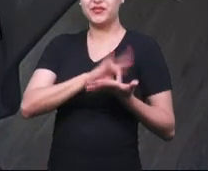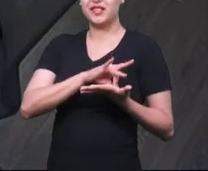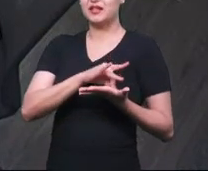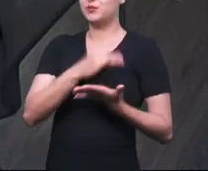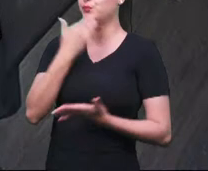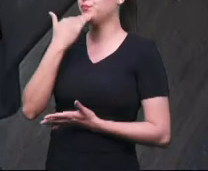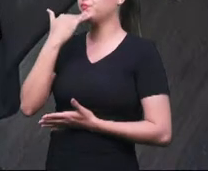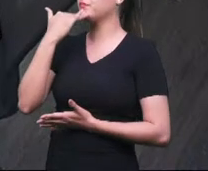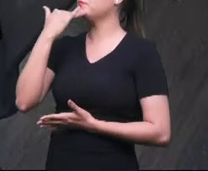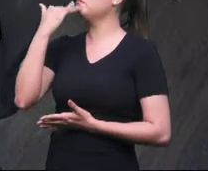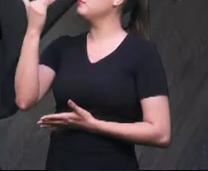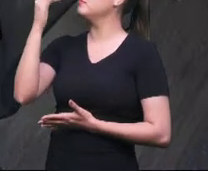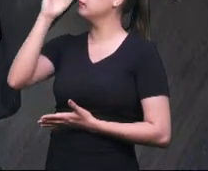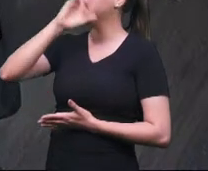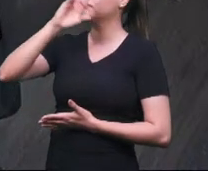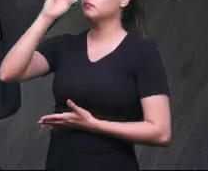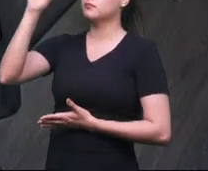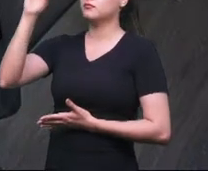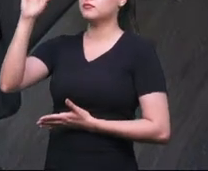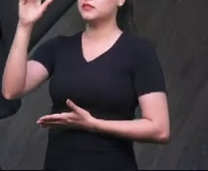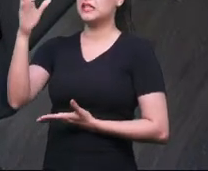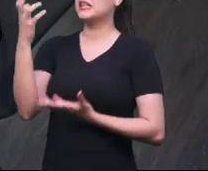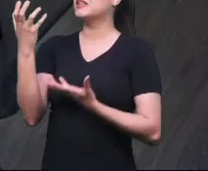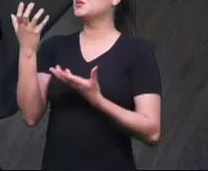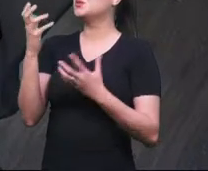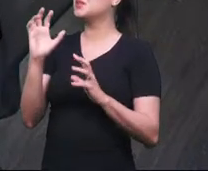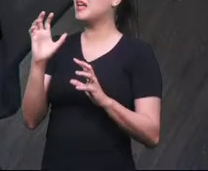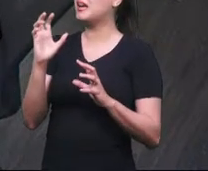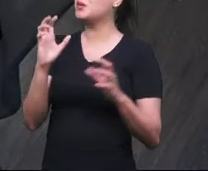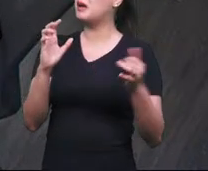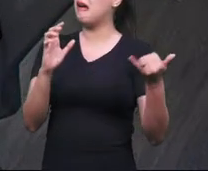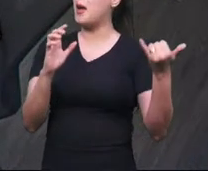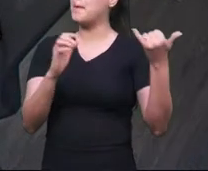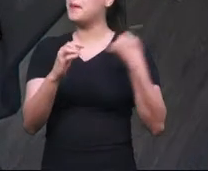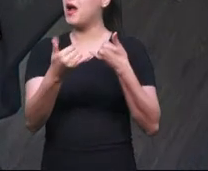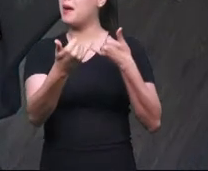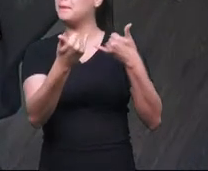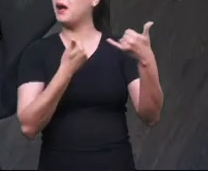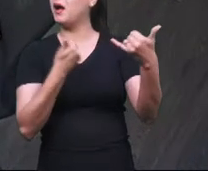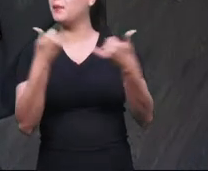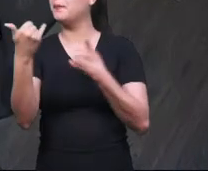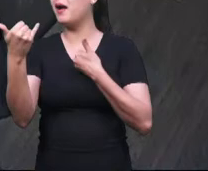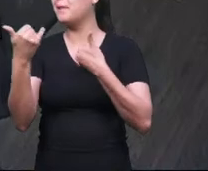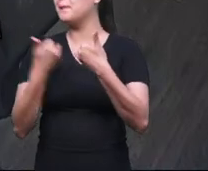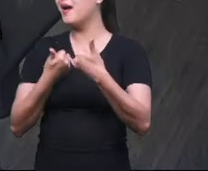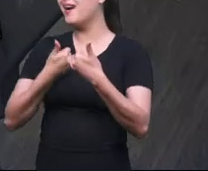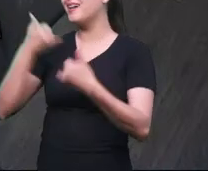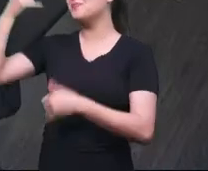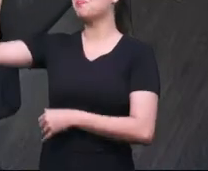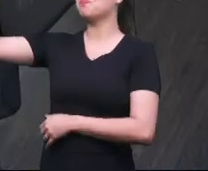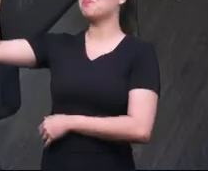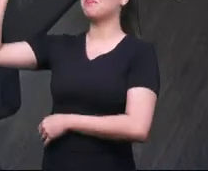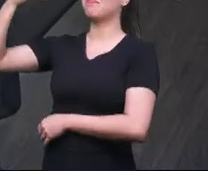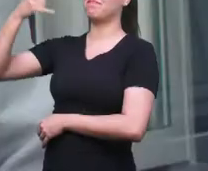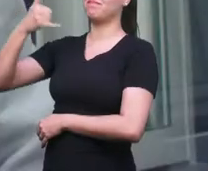Senhor que eu não queria só ouvir dos outros, eu queria também ter a minha